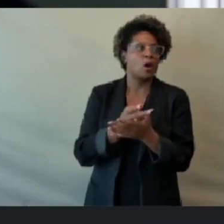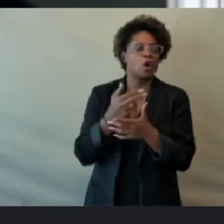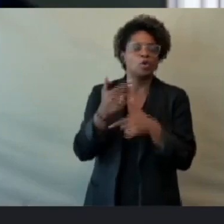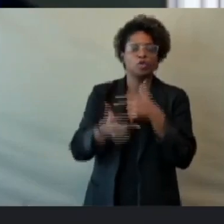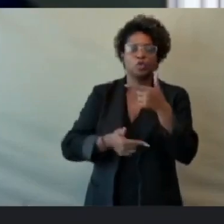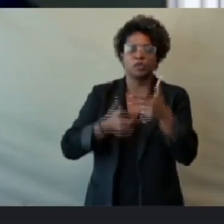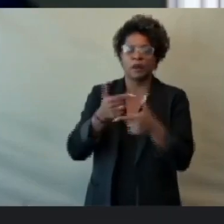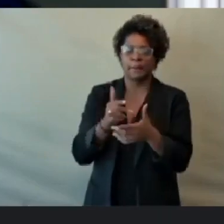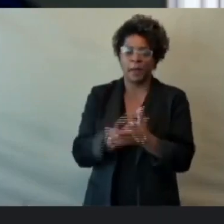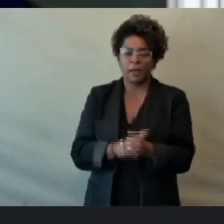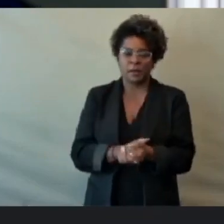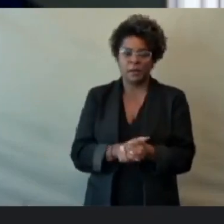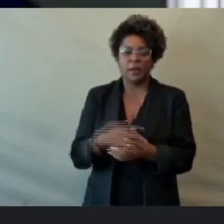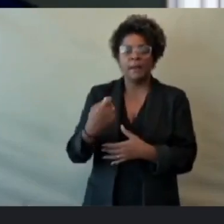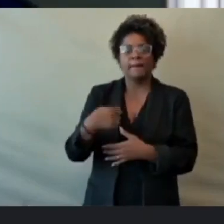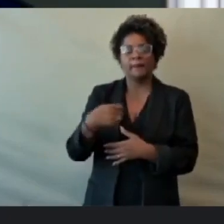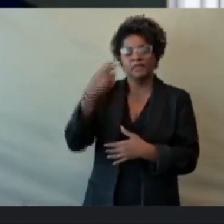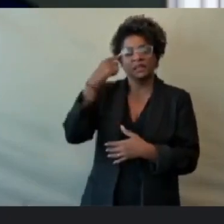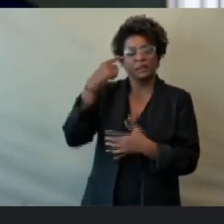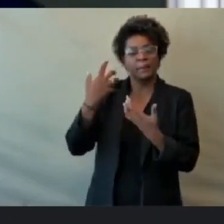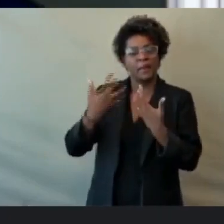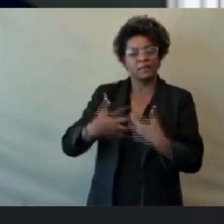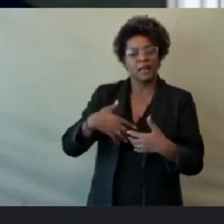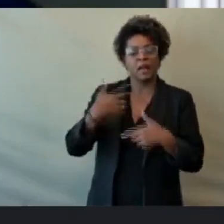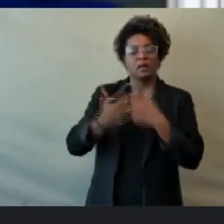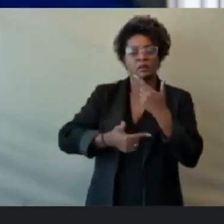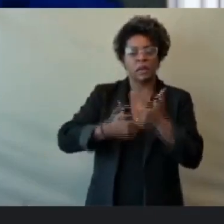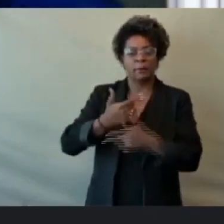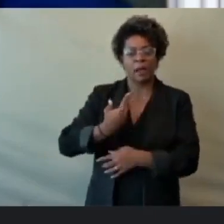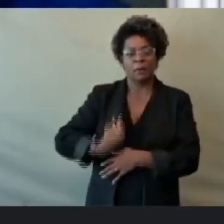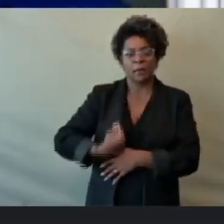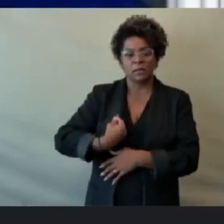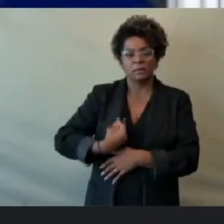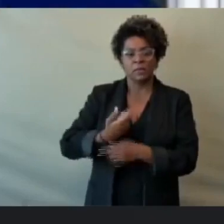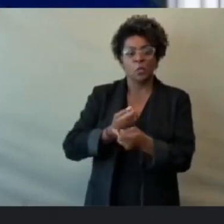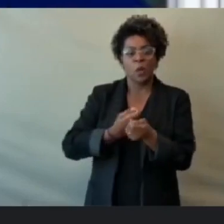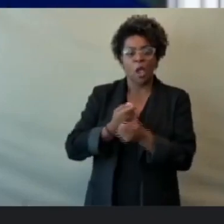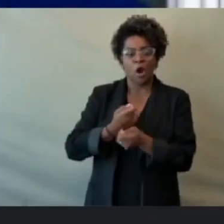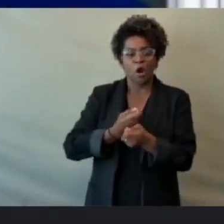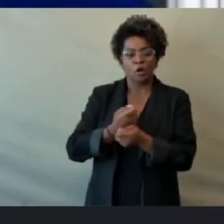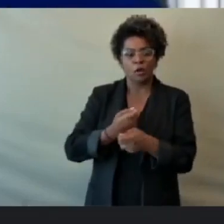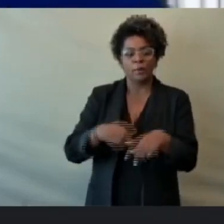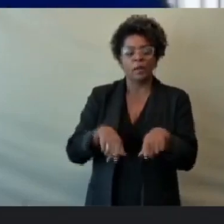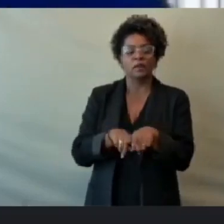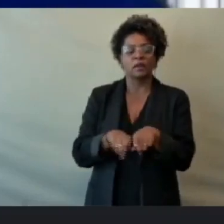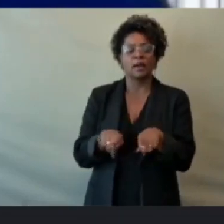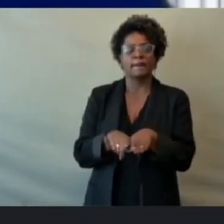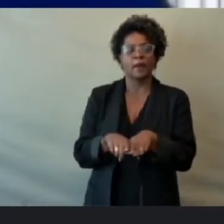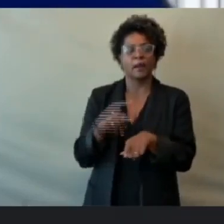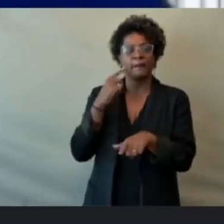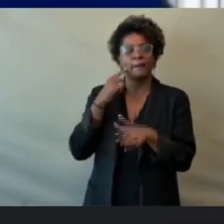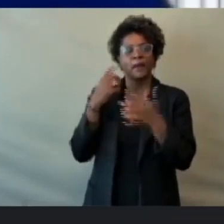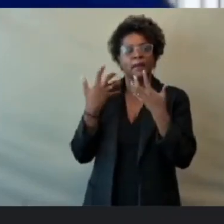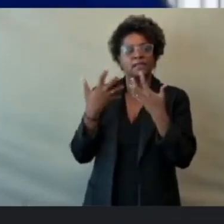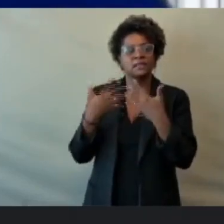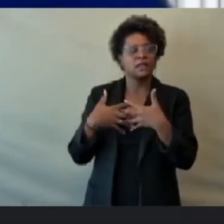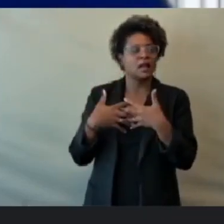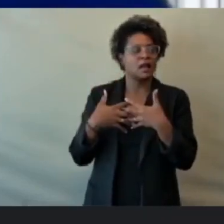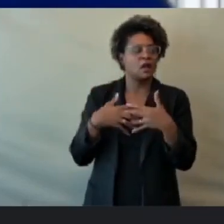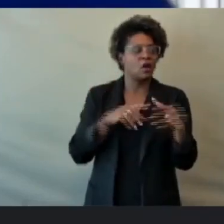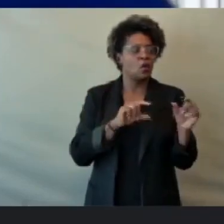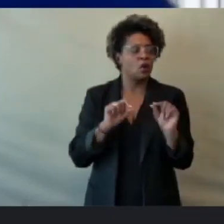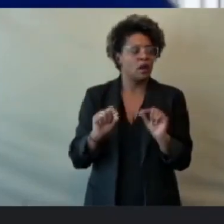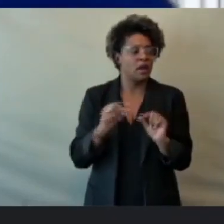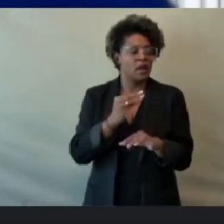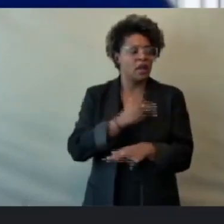questões de emprego, de participação econômica, e também temos que pensar sobre a questão da saúde e da assistência